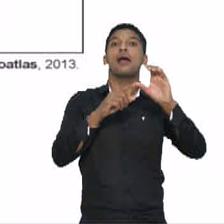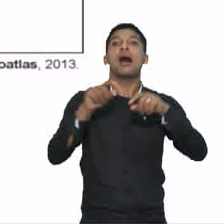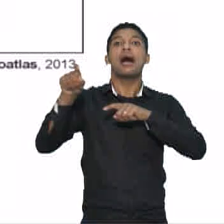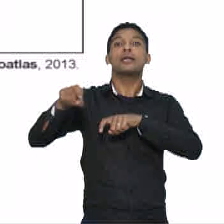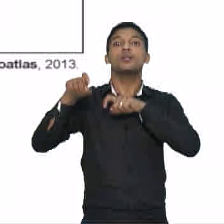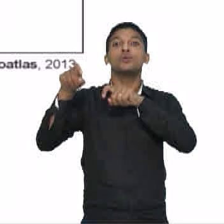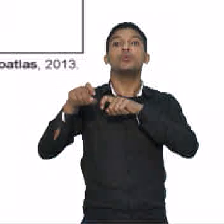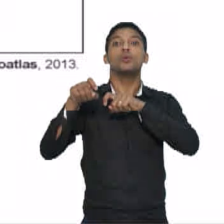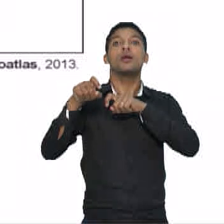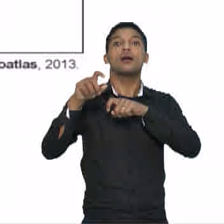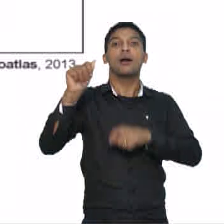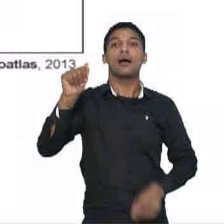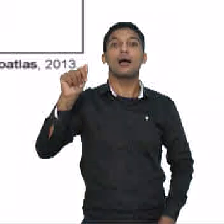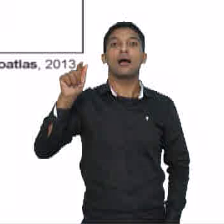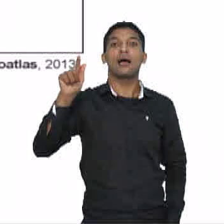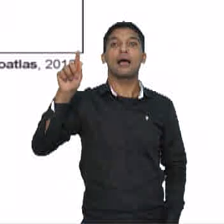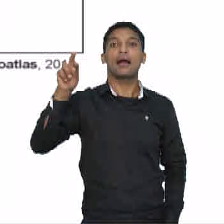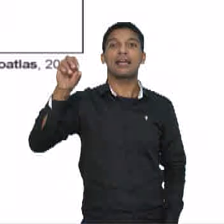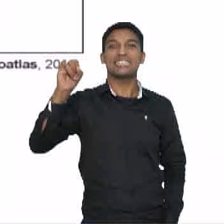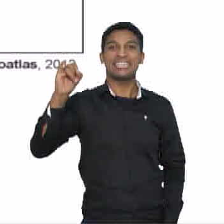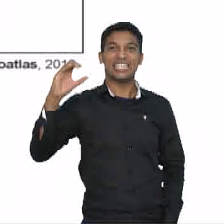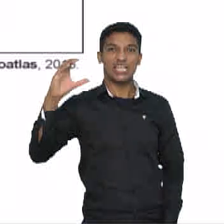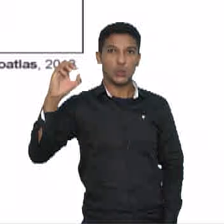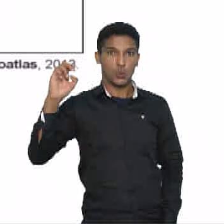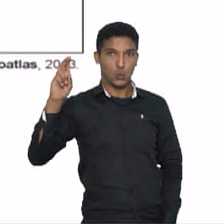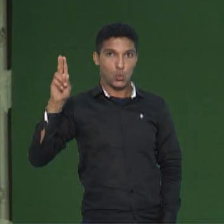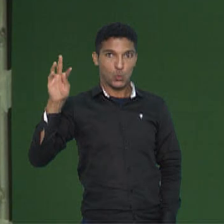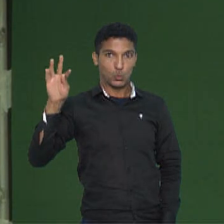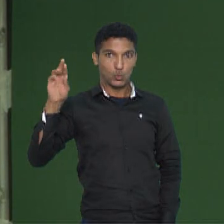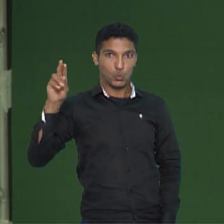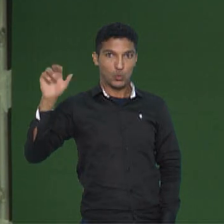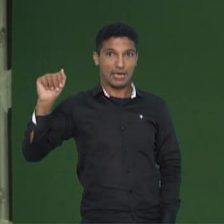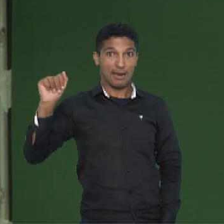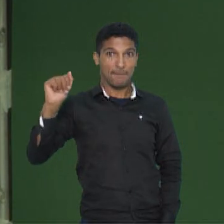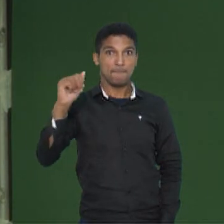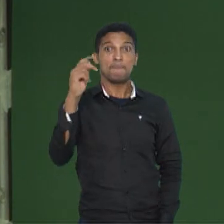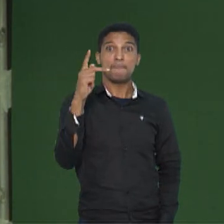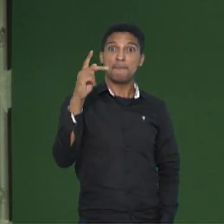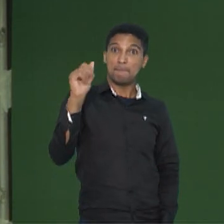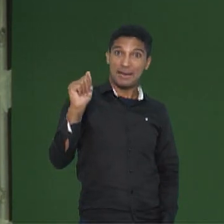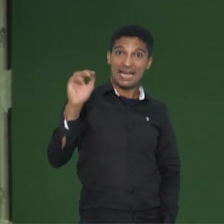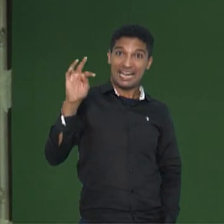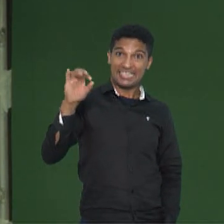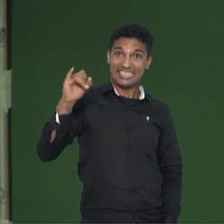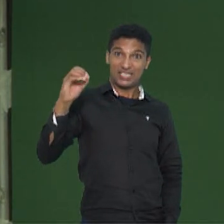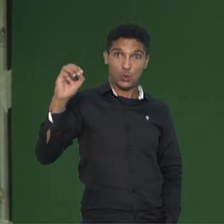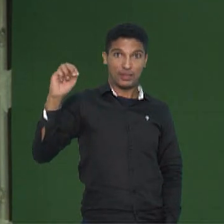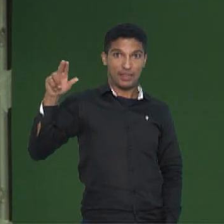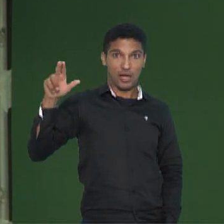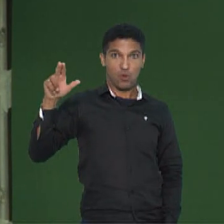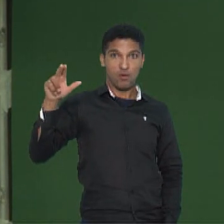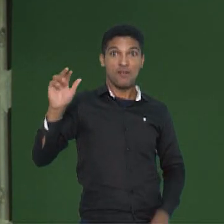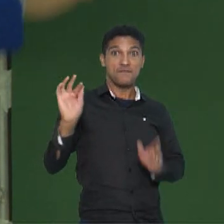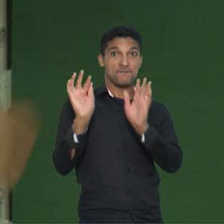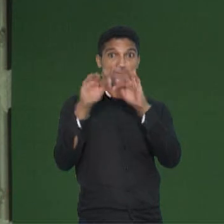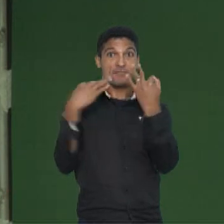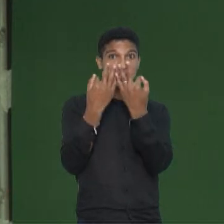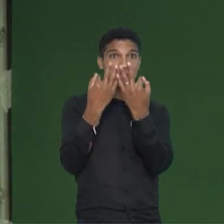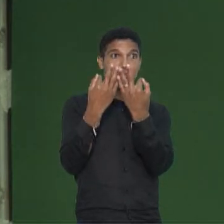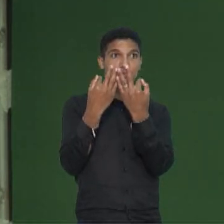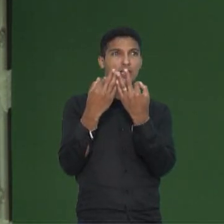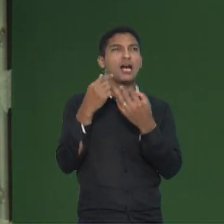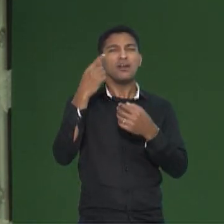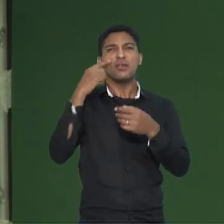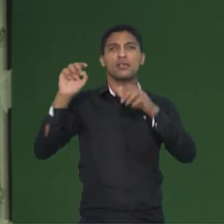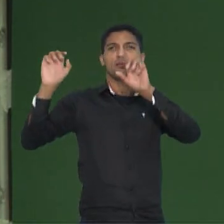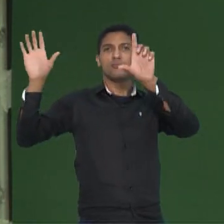ver? Como é que você relaciona isso? Pense, olha para o Paraná e Santa Catarina e Rio Grande nos dois